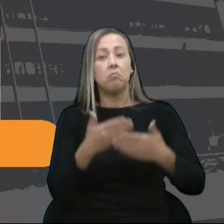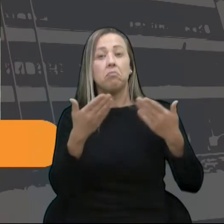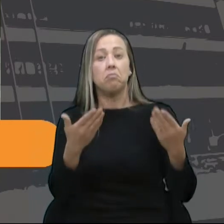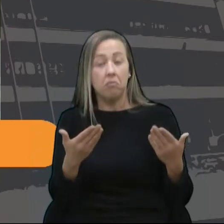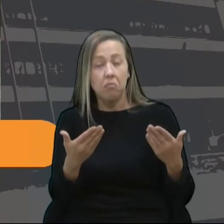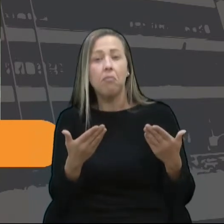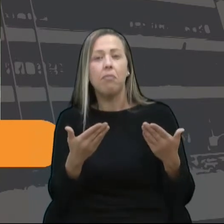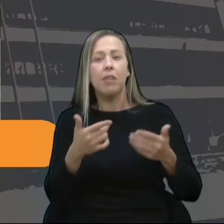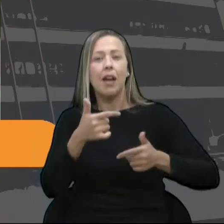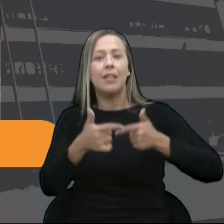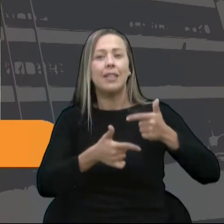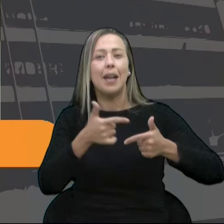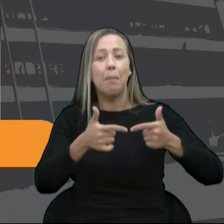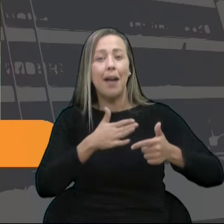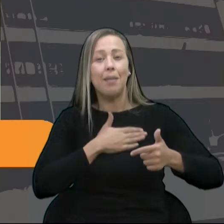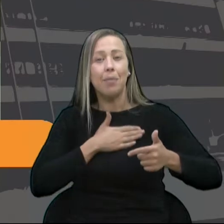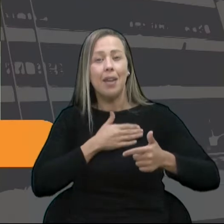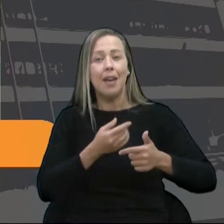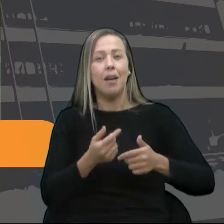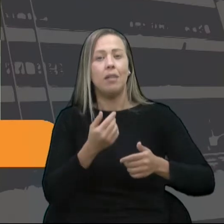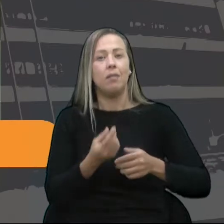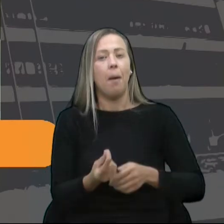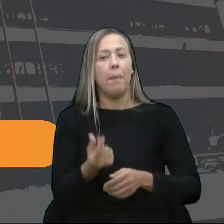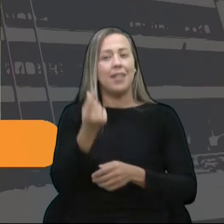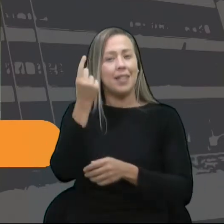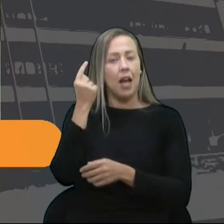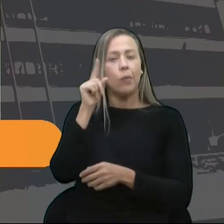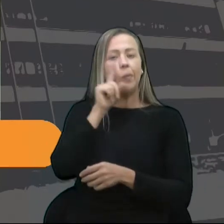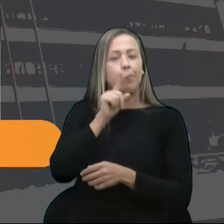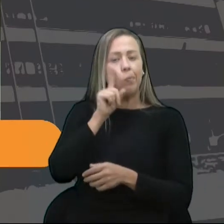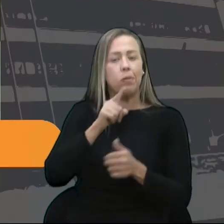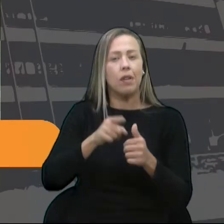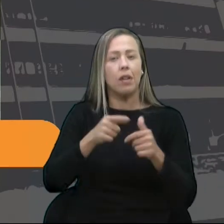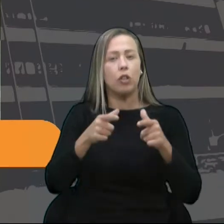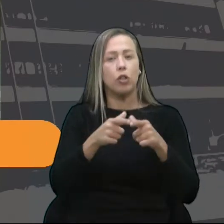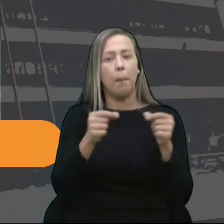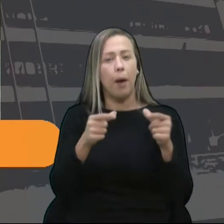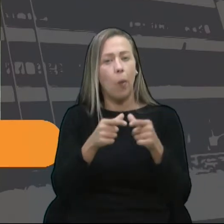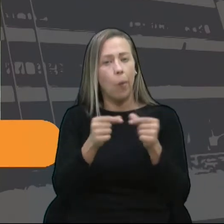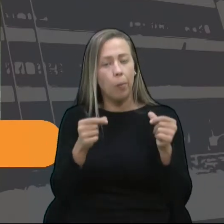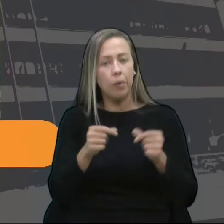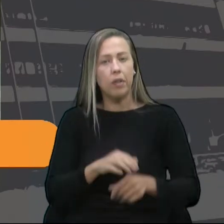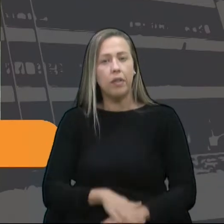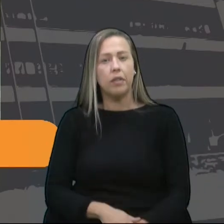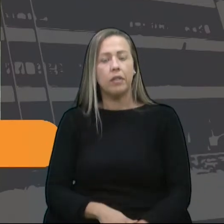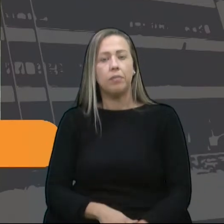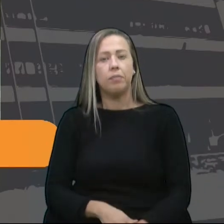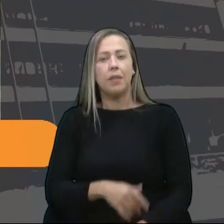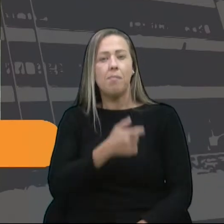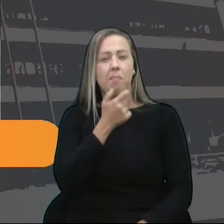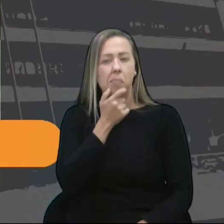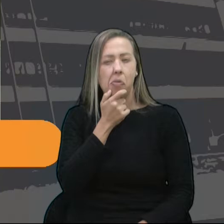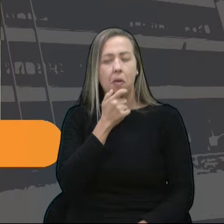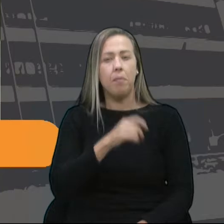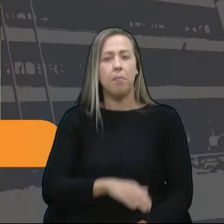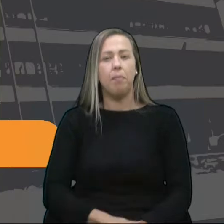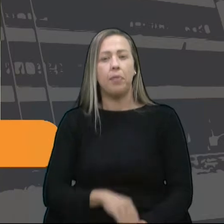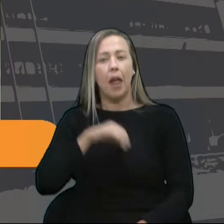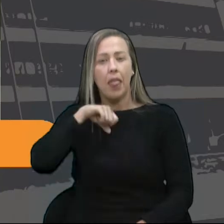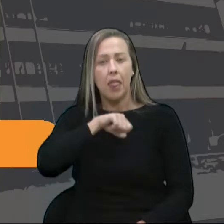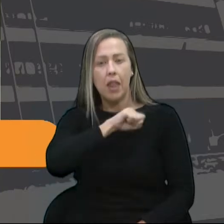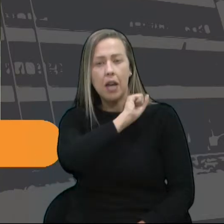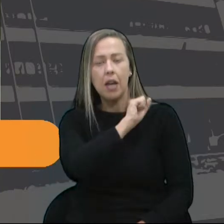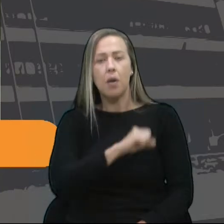de atividades passadas, os Estados Unidos, o Japão, o Reino Unido, Taiwan,